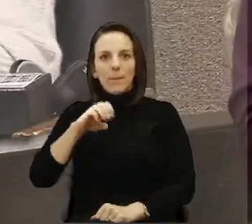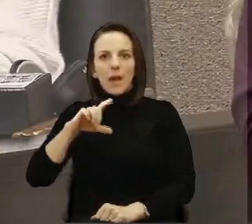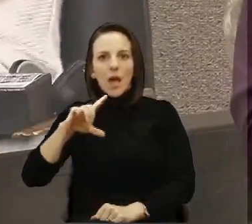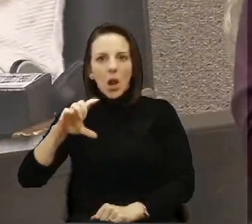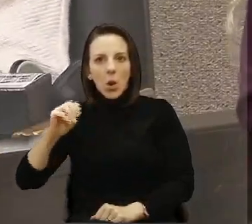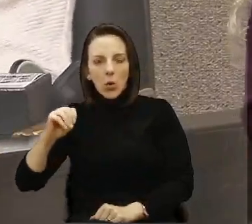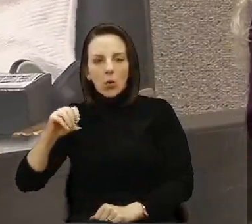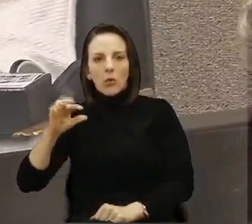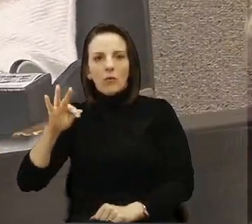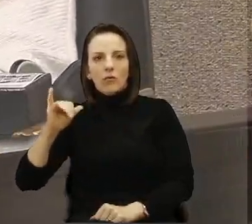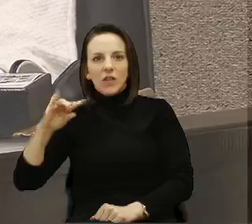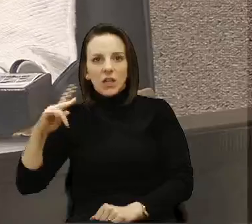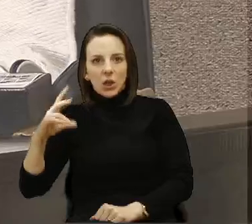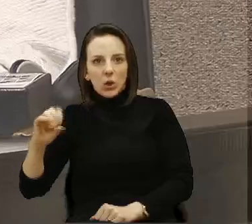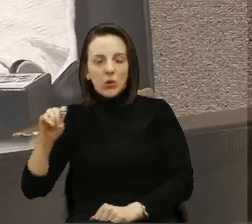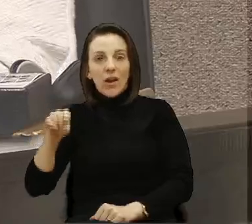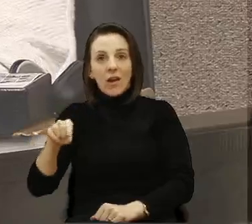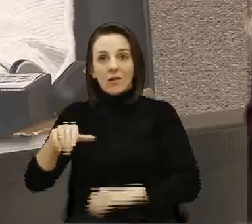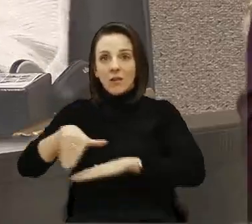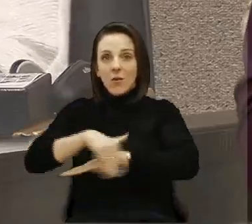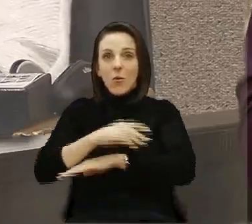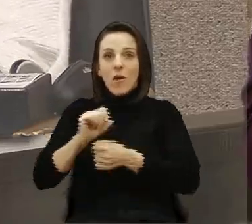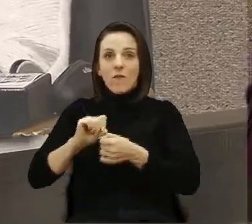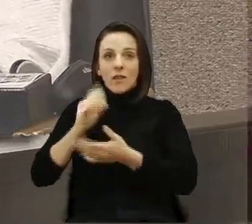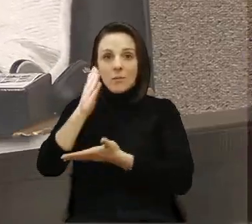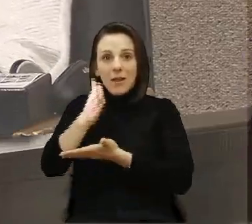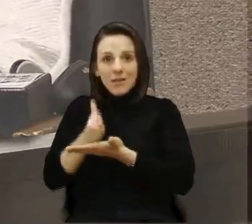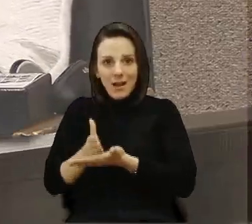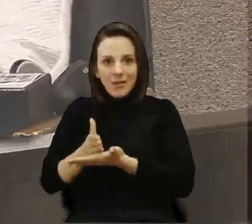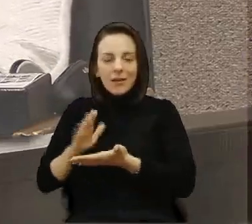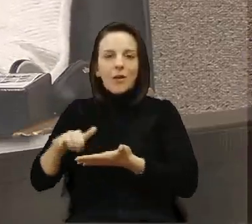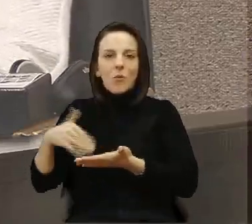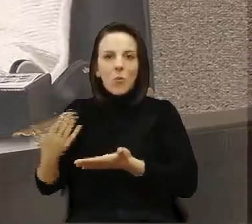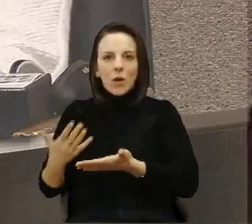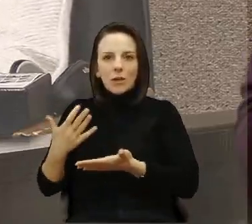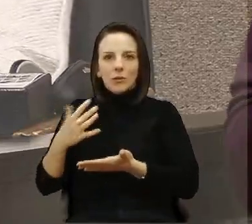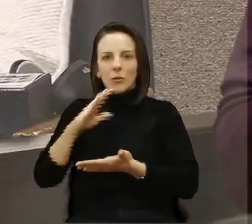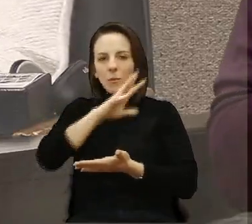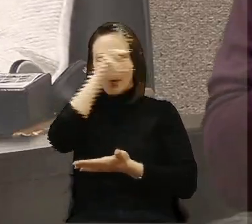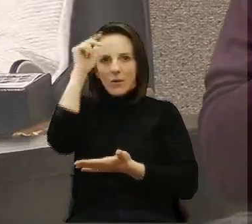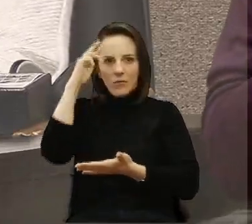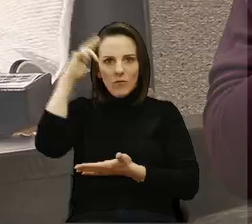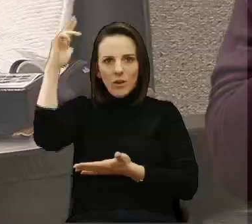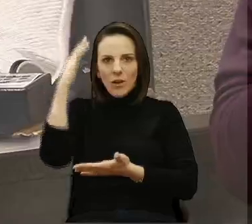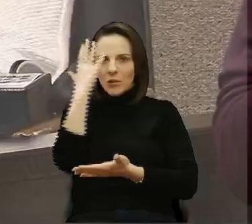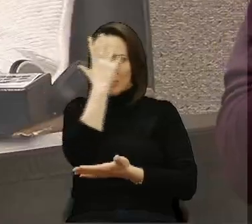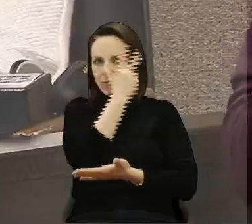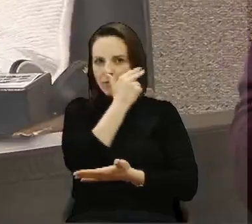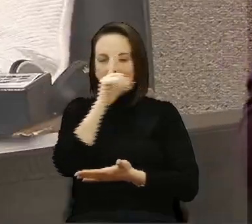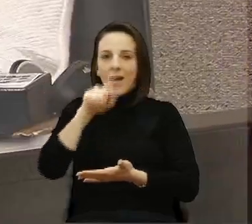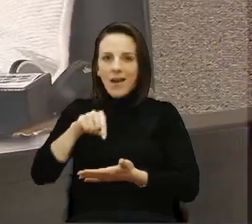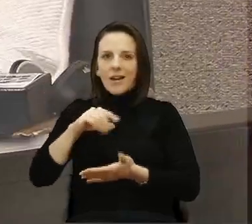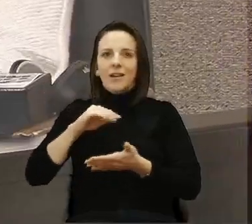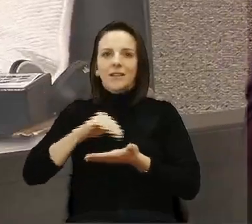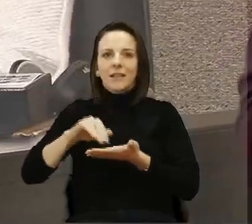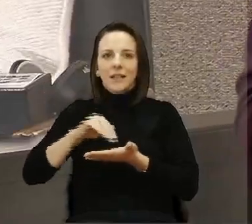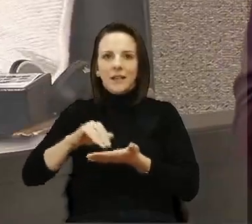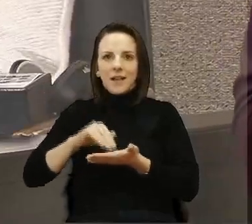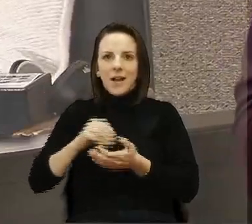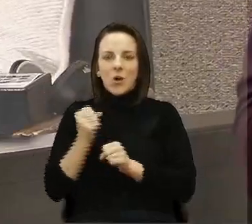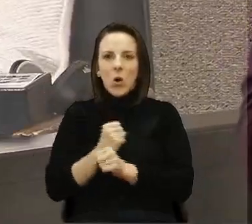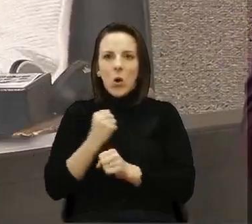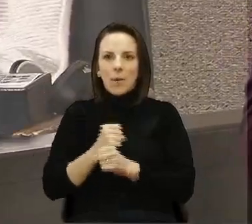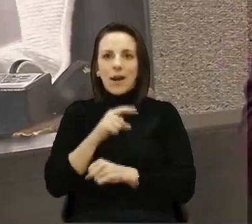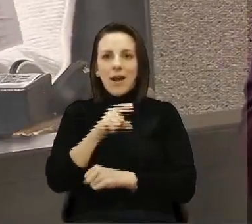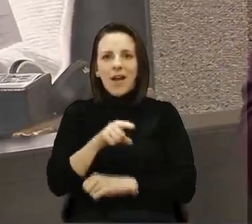quando era o prefeito Adiló, secretário de obras, e essa rua é histórica no bairro Fátima e onde a gente precisa, sim, de